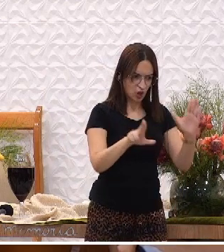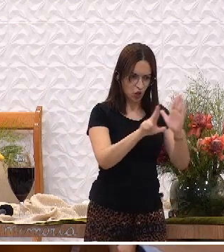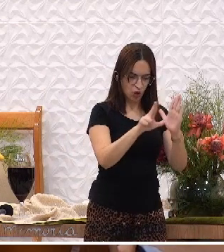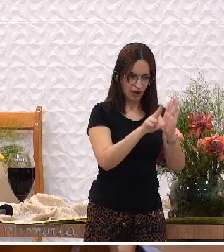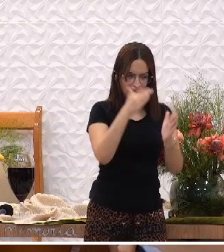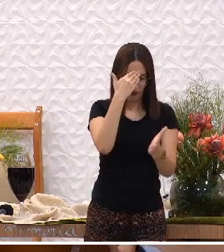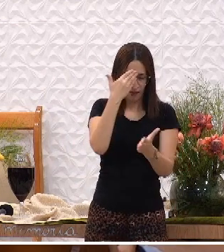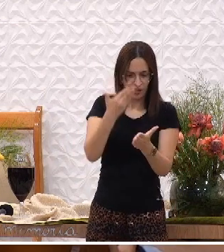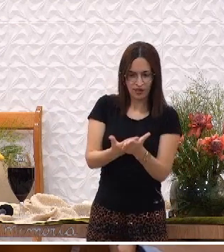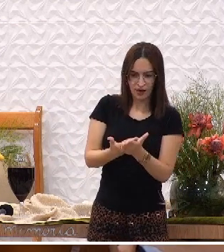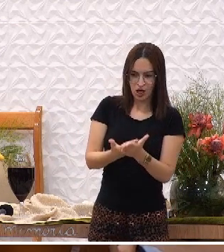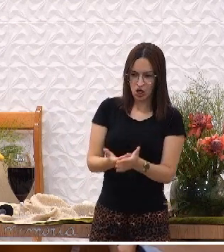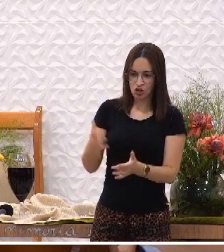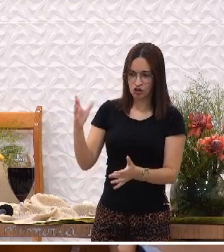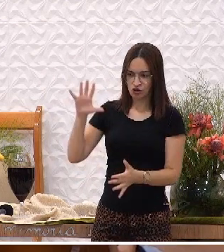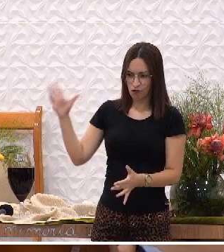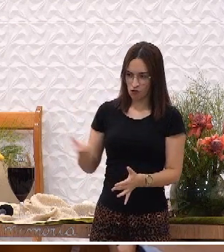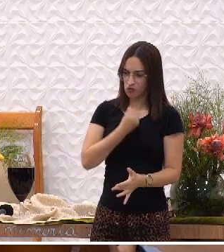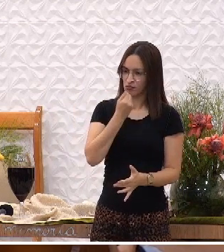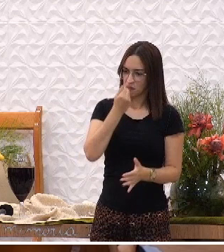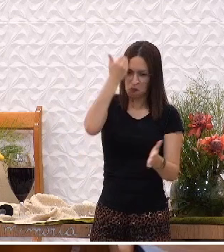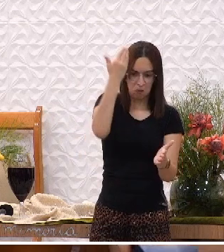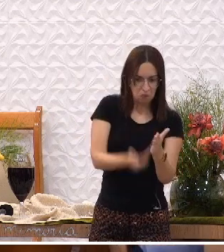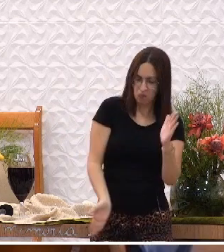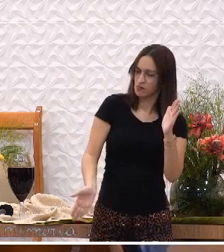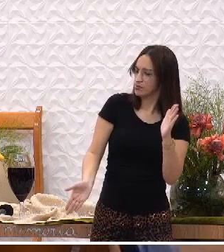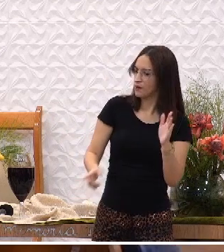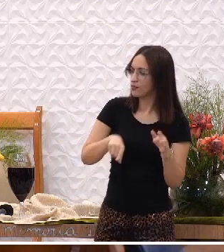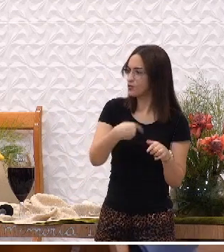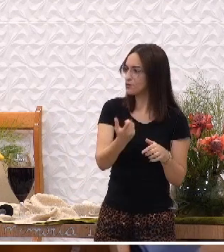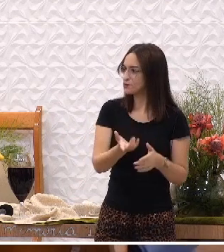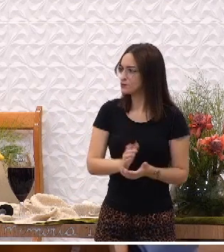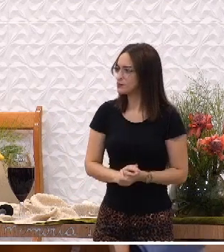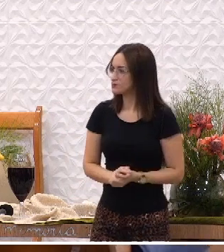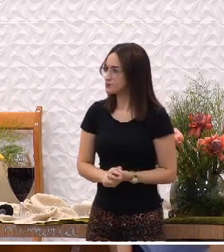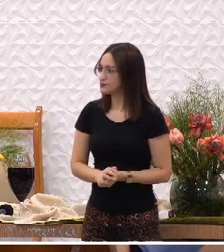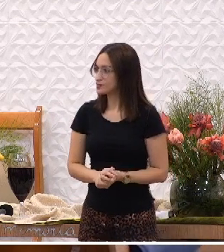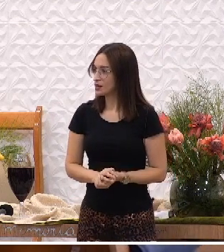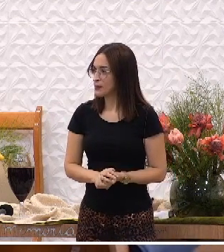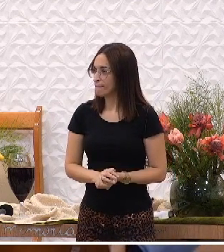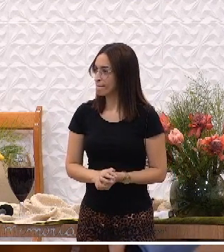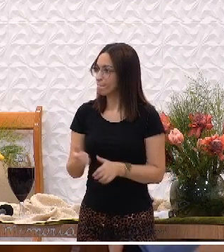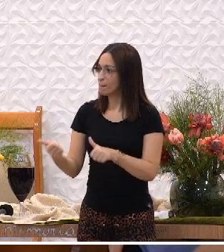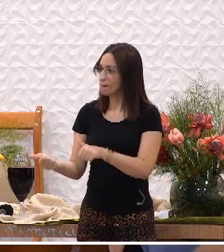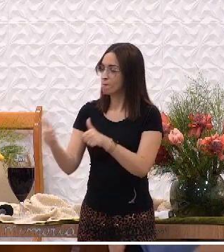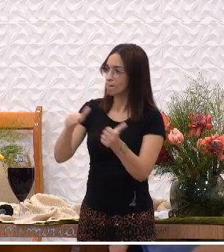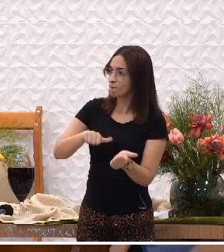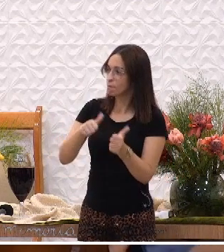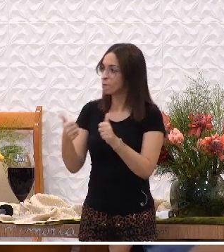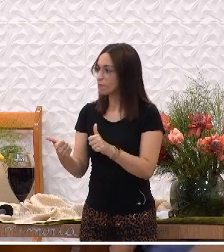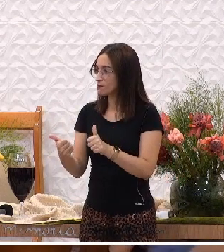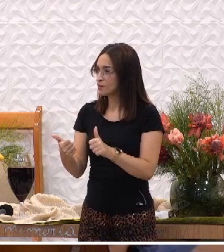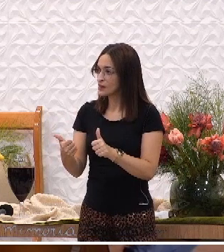Eles acreditam que o batismo regenera, e enquanto para os batistas, o batismo e a ceia eles não conferem nenhum tipo